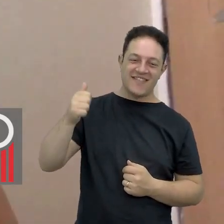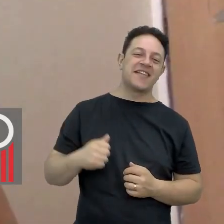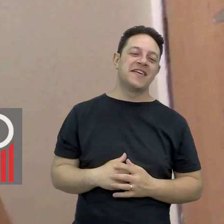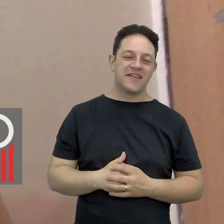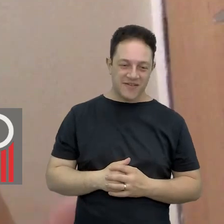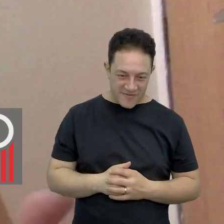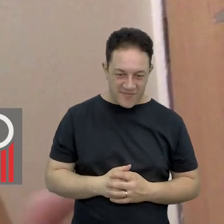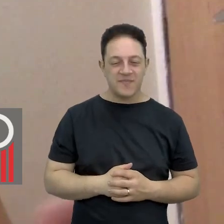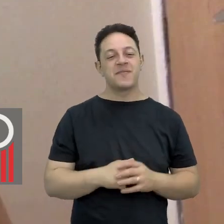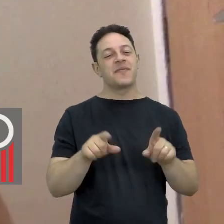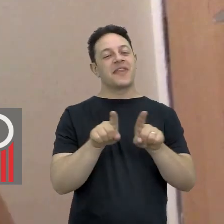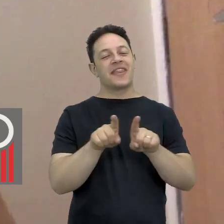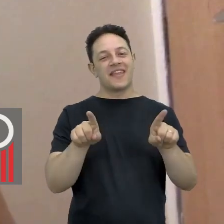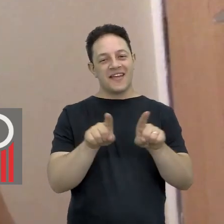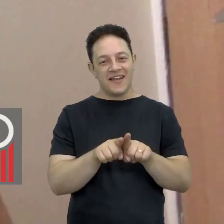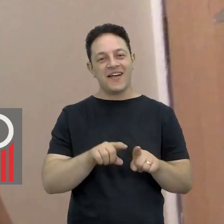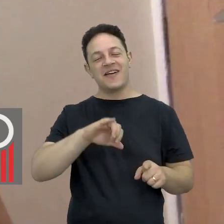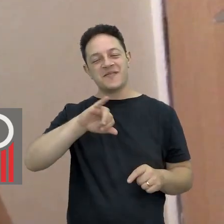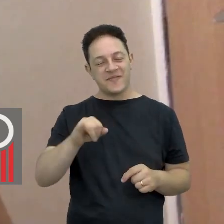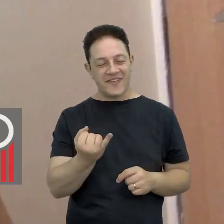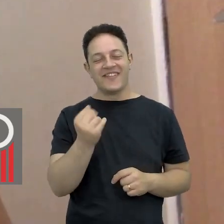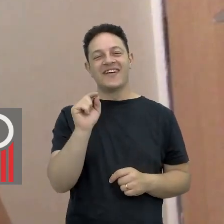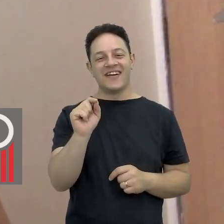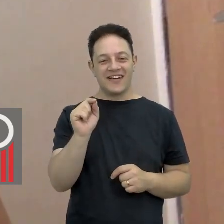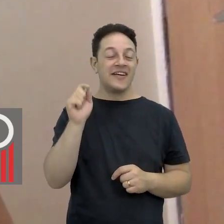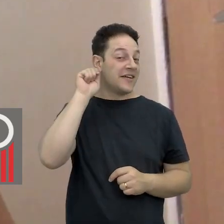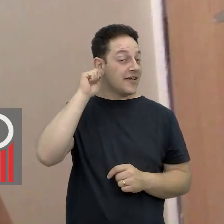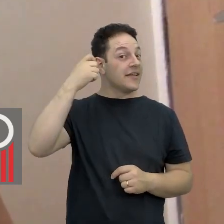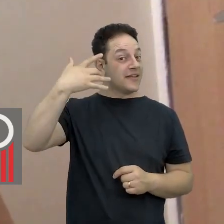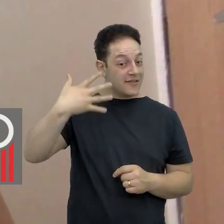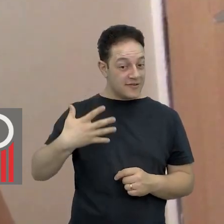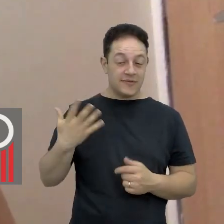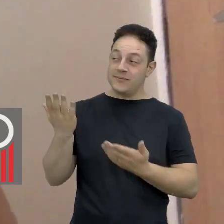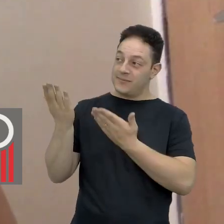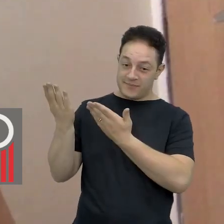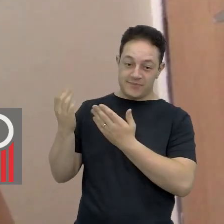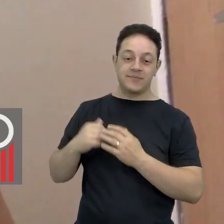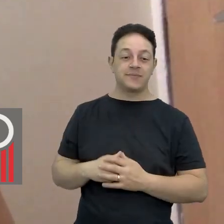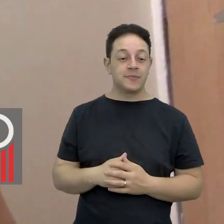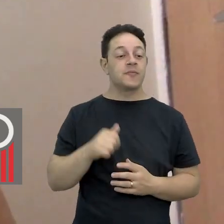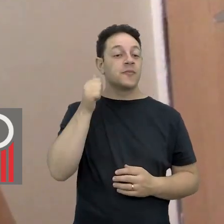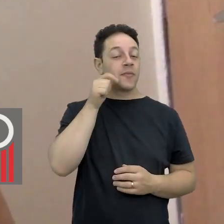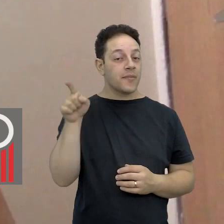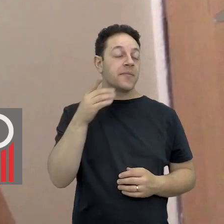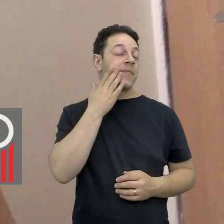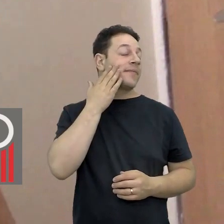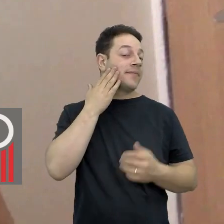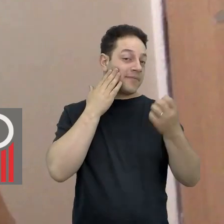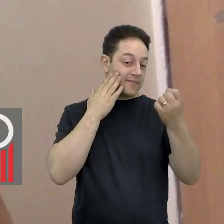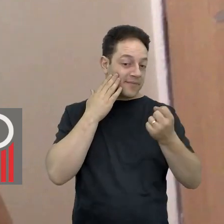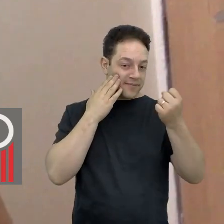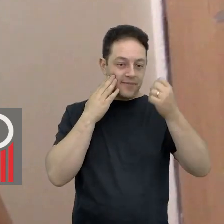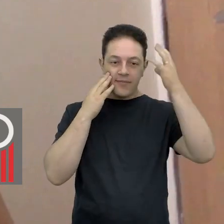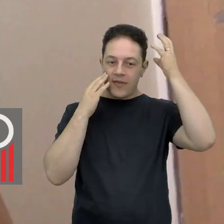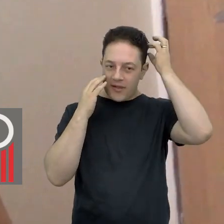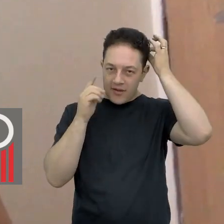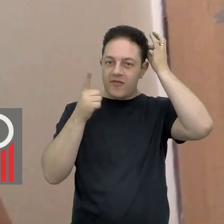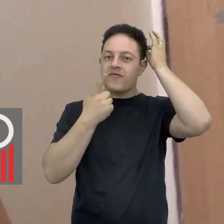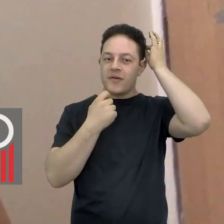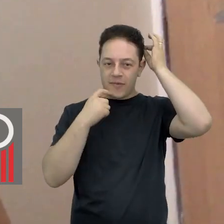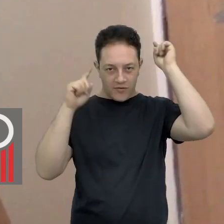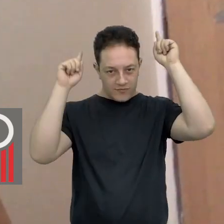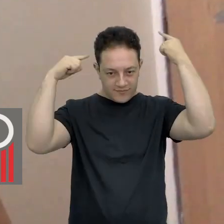conosco e já aproveito para fazer minha audiodescrição. Sou uma mulher branca com cabelos ruivos